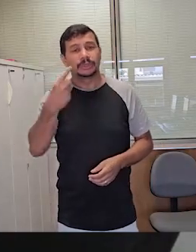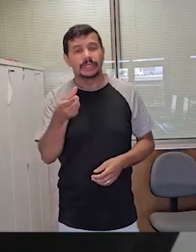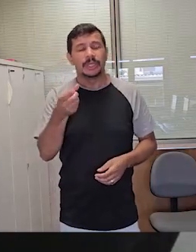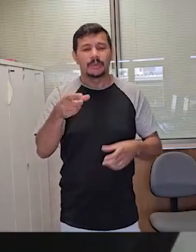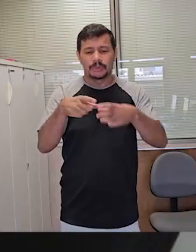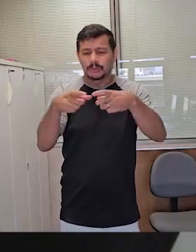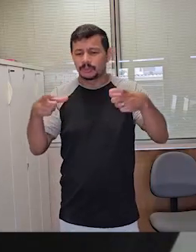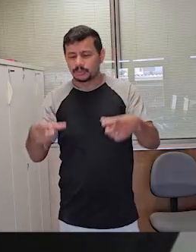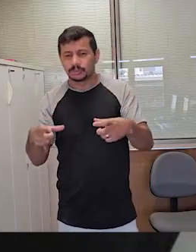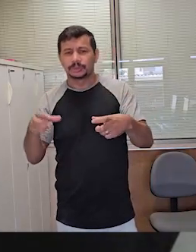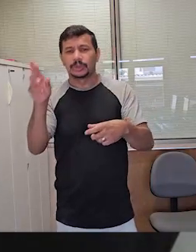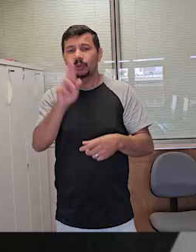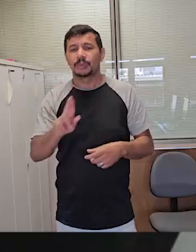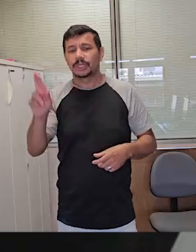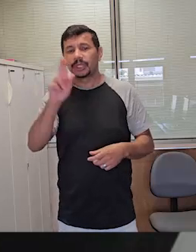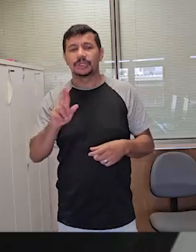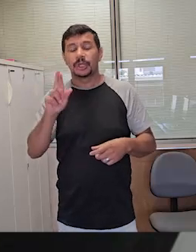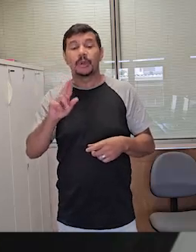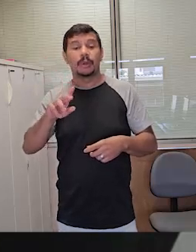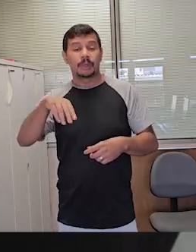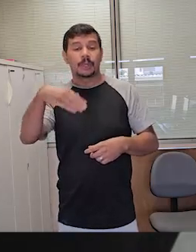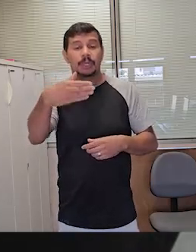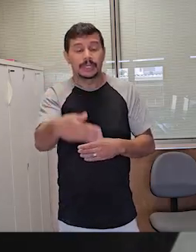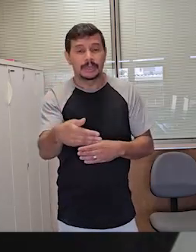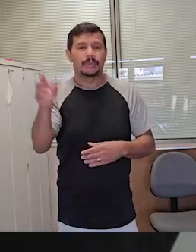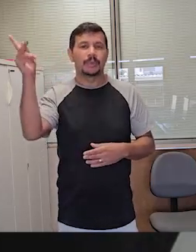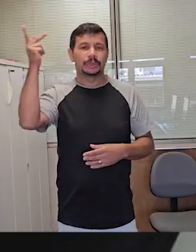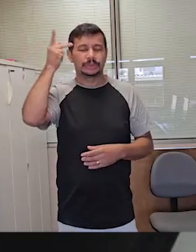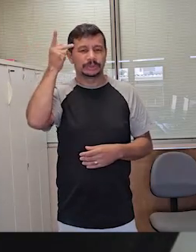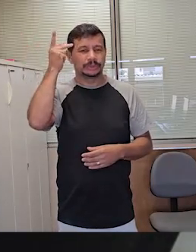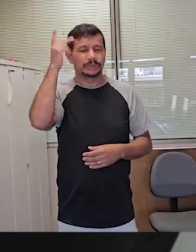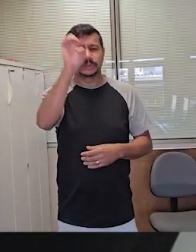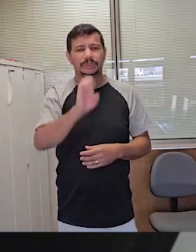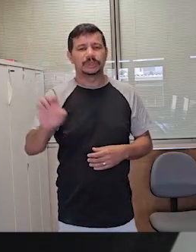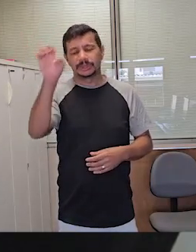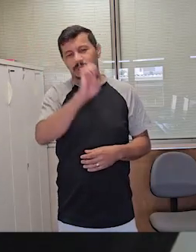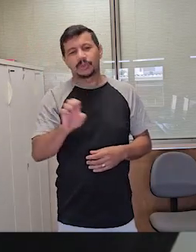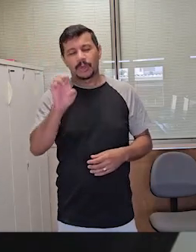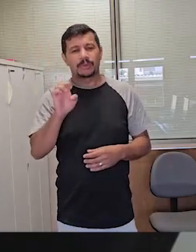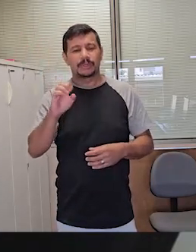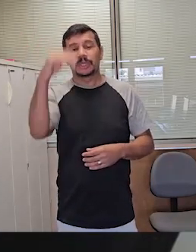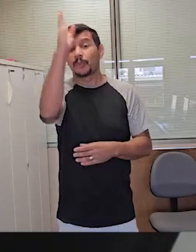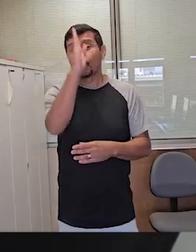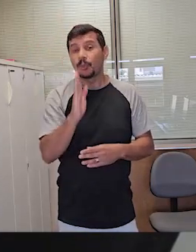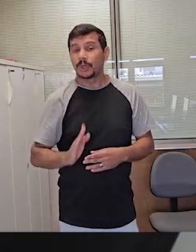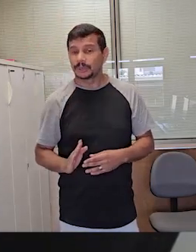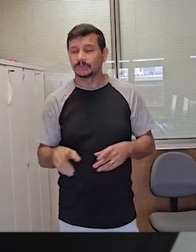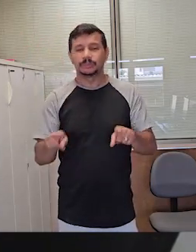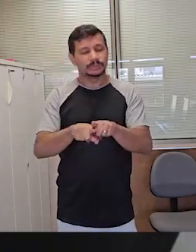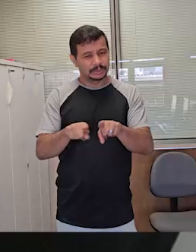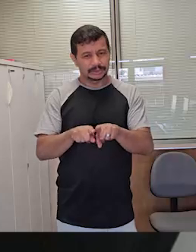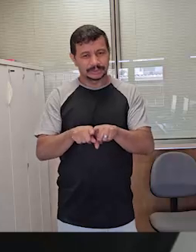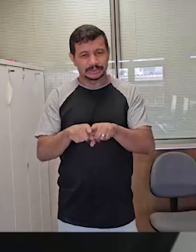para as macro, vai para as regionais, depois chega na estadual e termina com as conferências nacionais. Então, se a gente partir do pressuposto